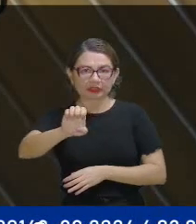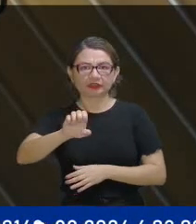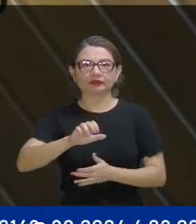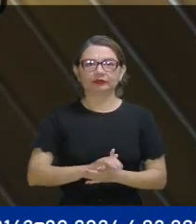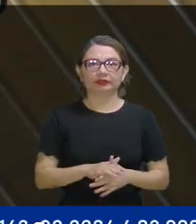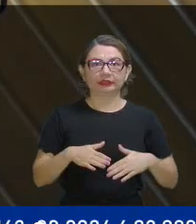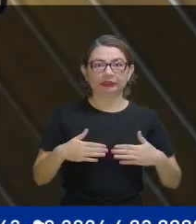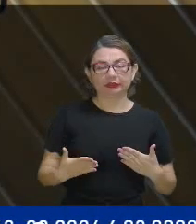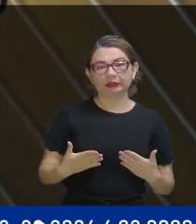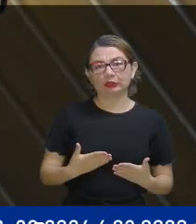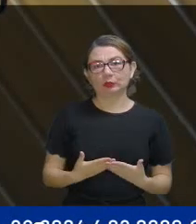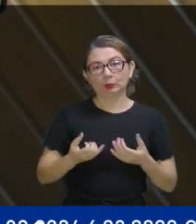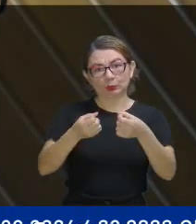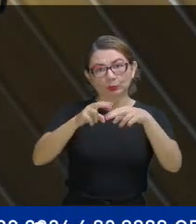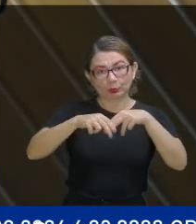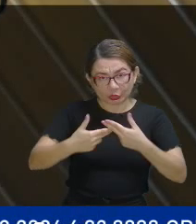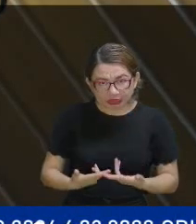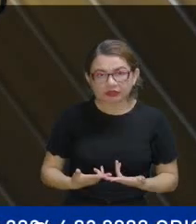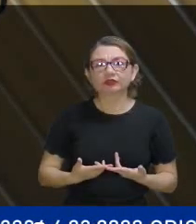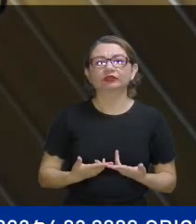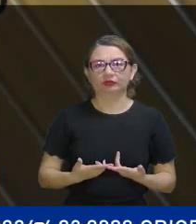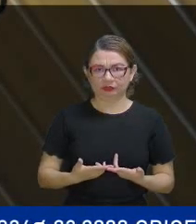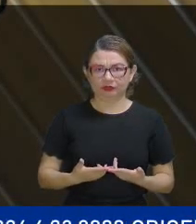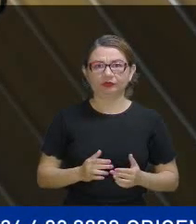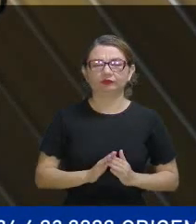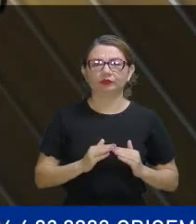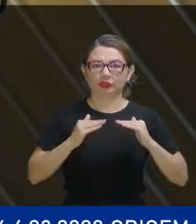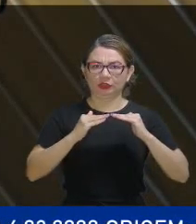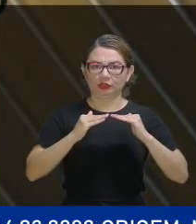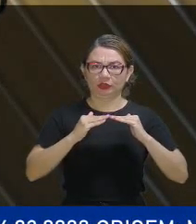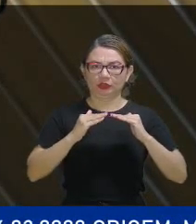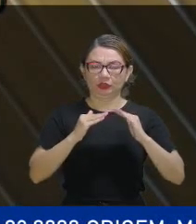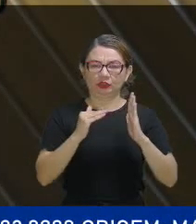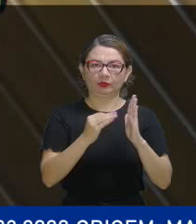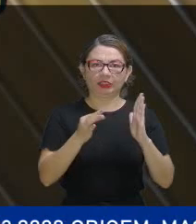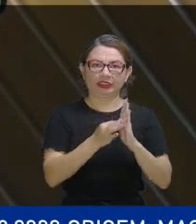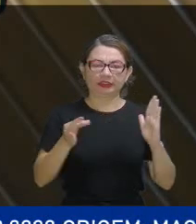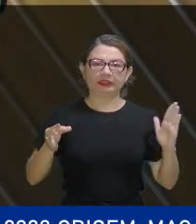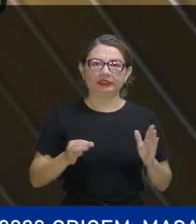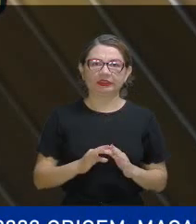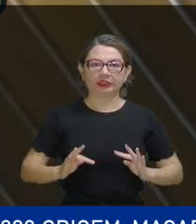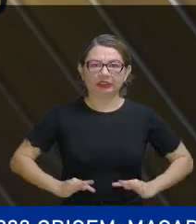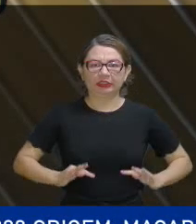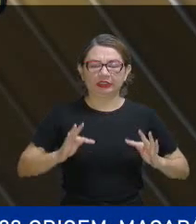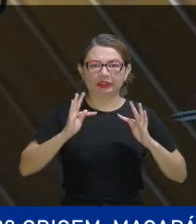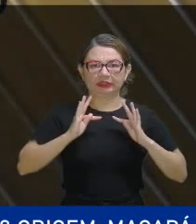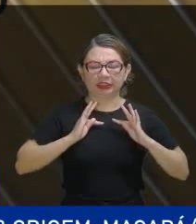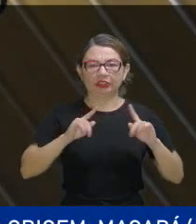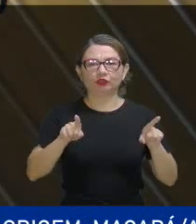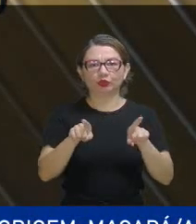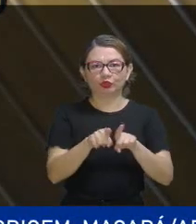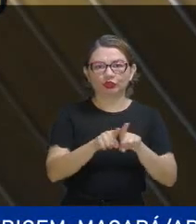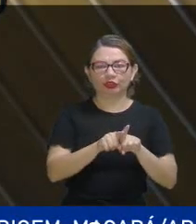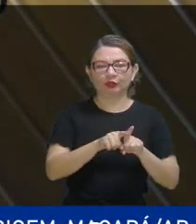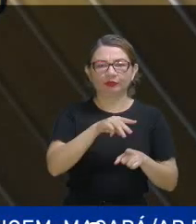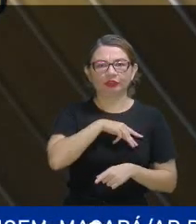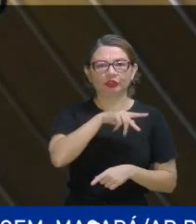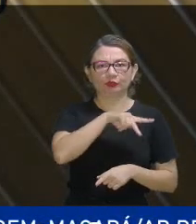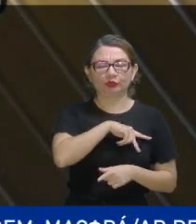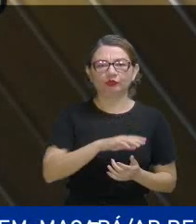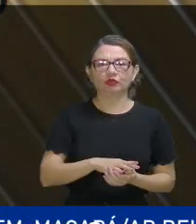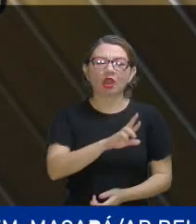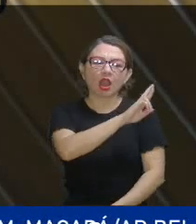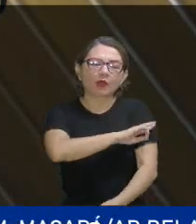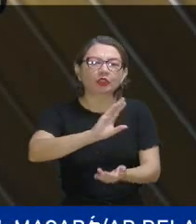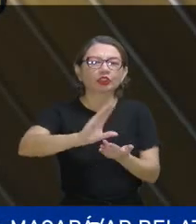Eleitoral. Diante do exposto, em consonância com os pareceres técnico e ministerial, voto pela